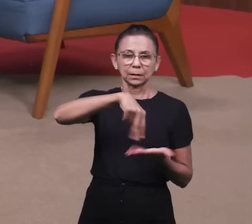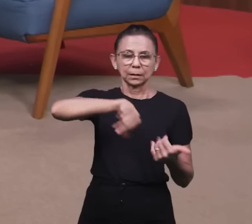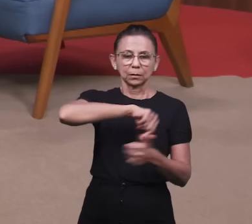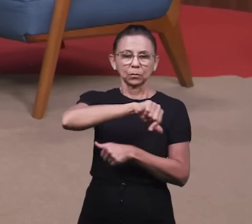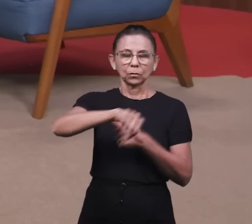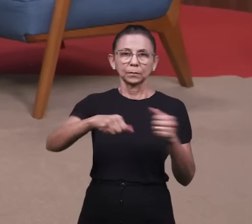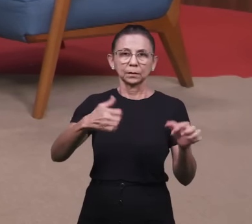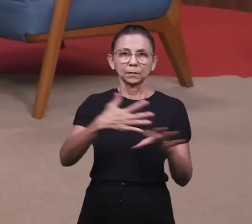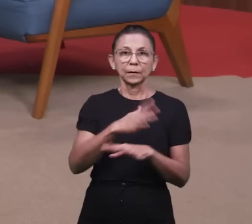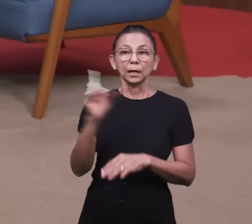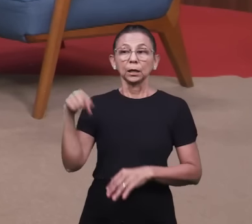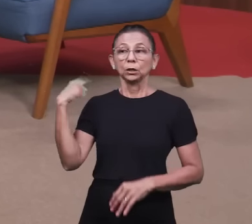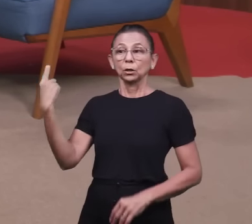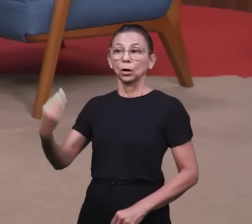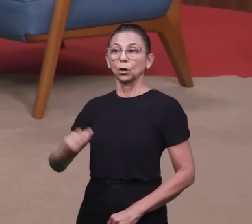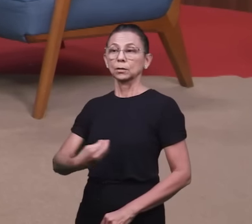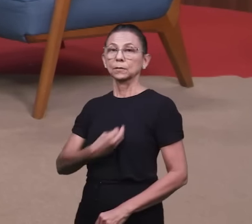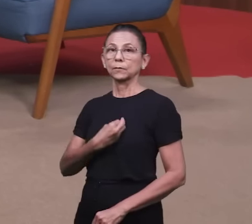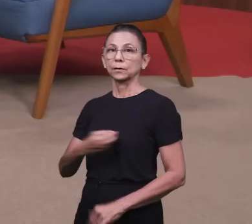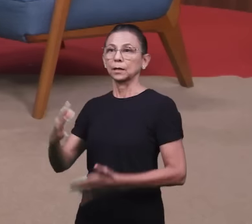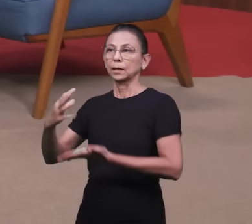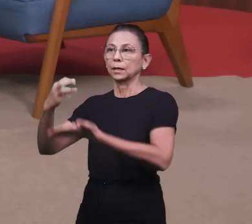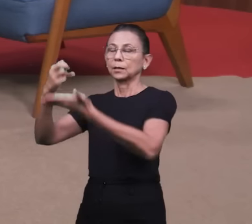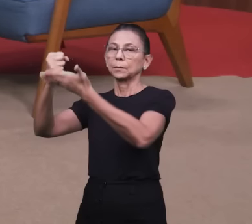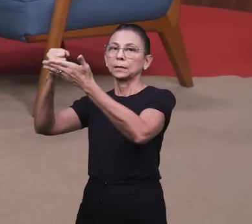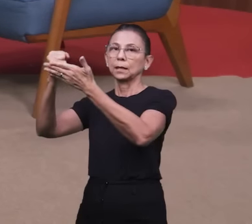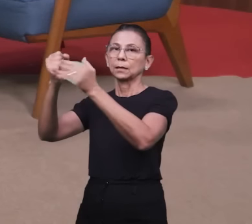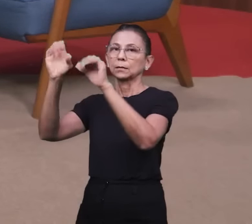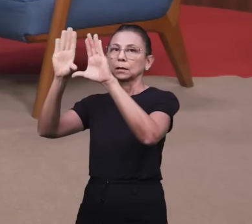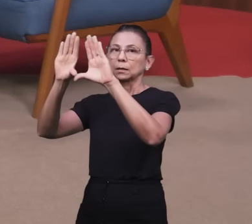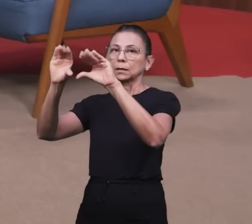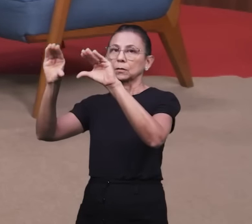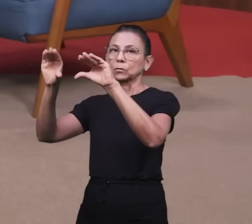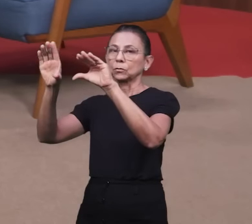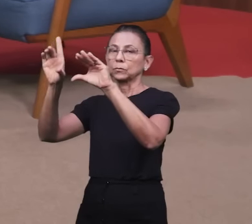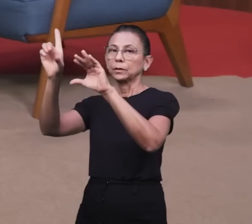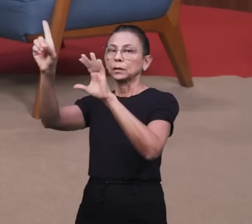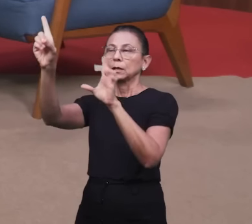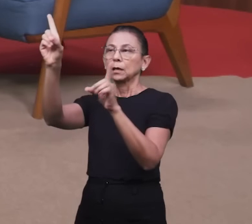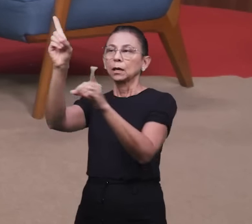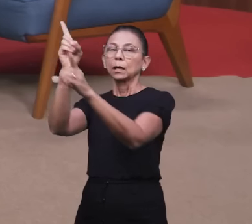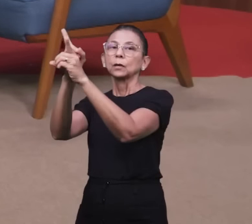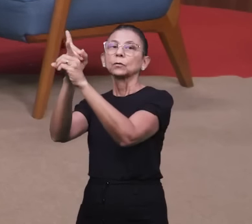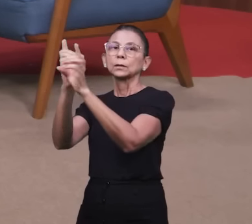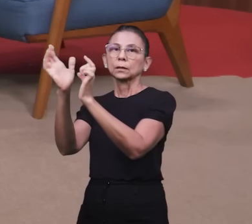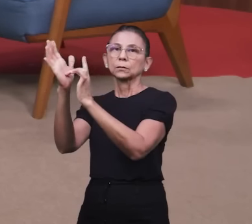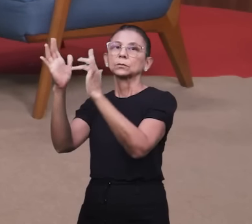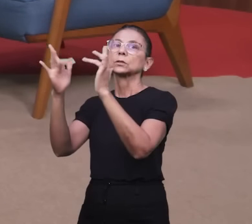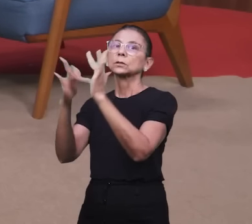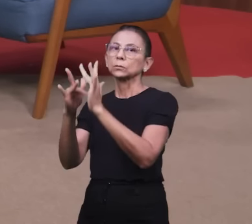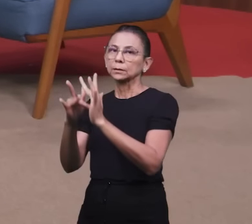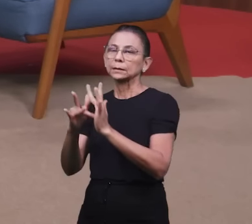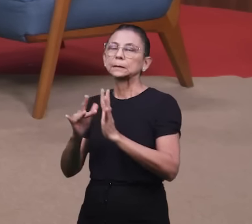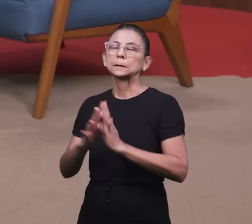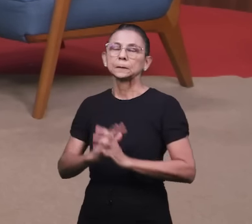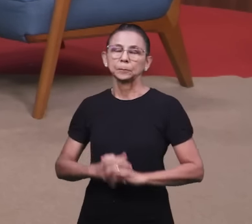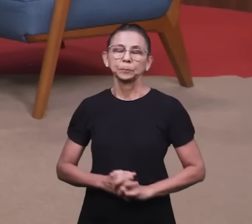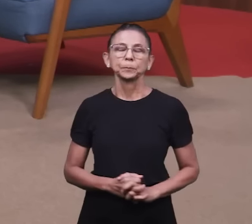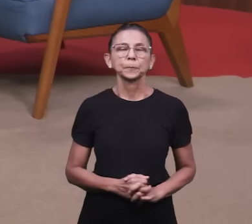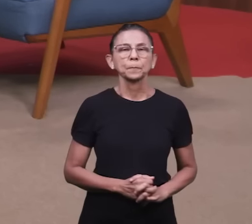teremos Arrebatados encontraram com ele nas nuvens iremos para as mansões Celestiais glória a Jesus